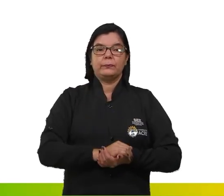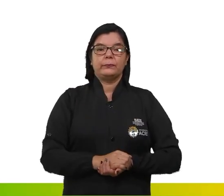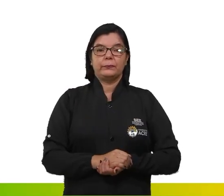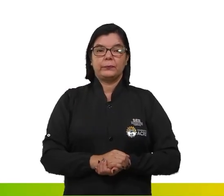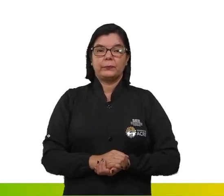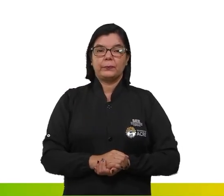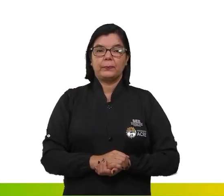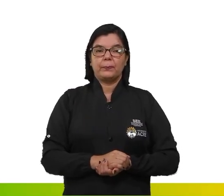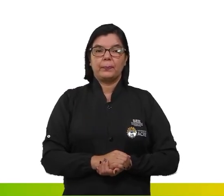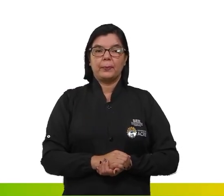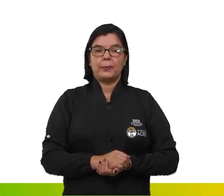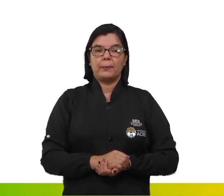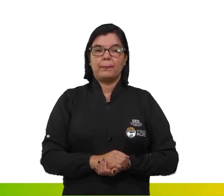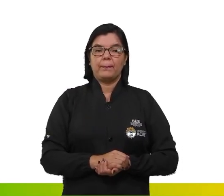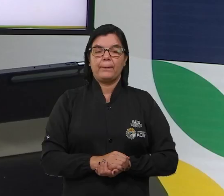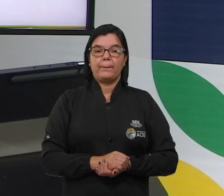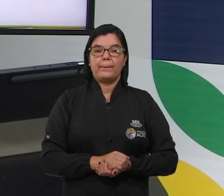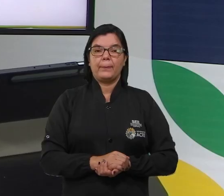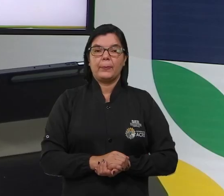Portanto,